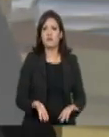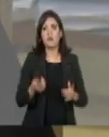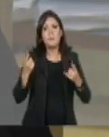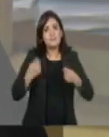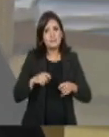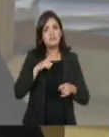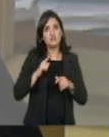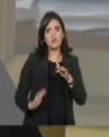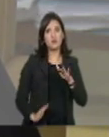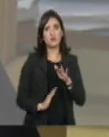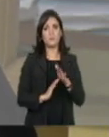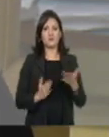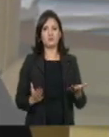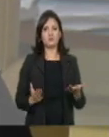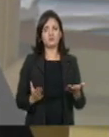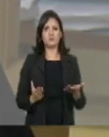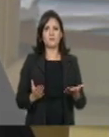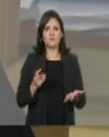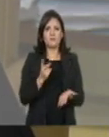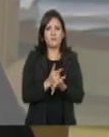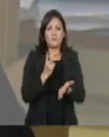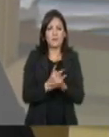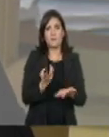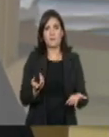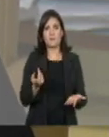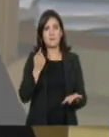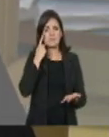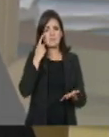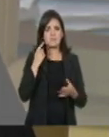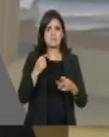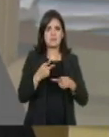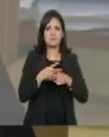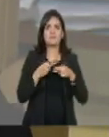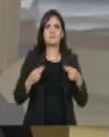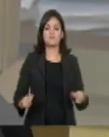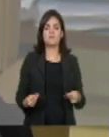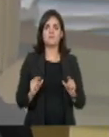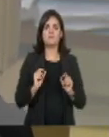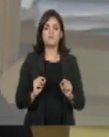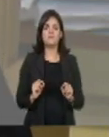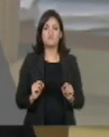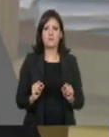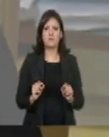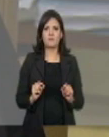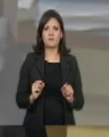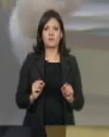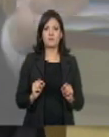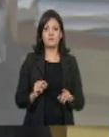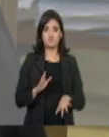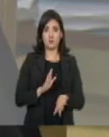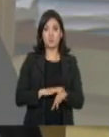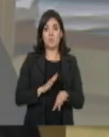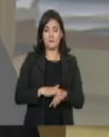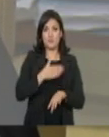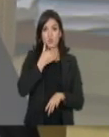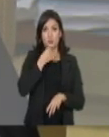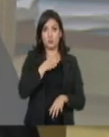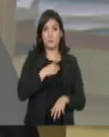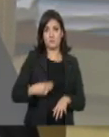isso e realmente examinar essas questões com... A profundidade, bendita hora em que o ministro Marco Aurélio e o